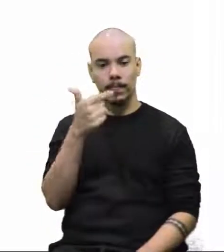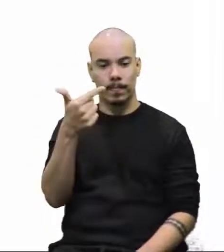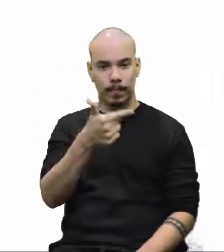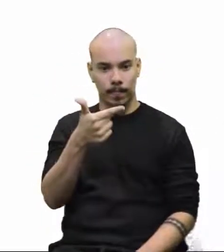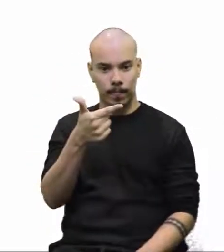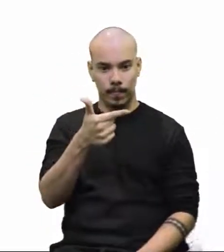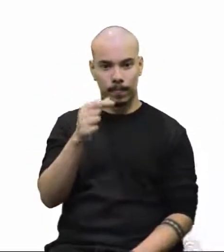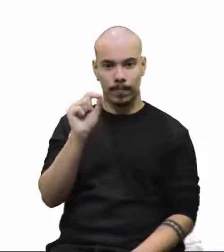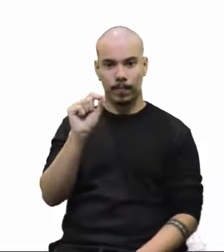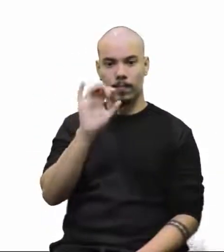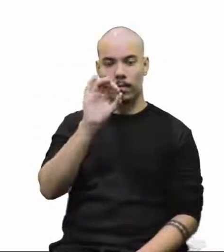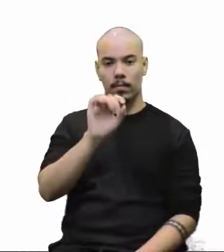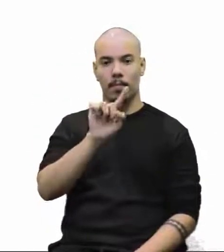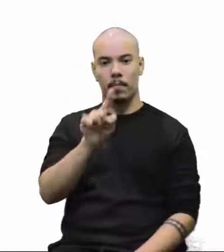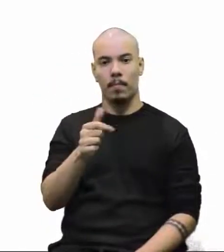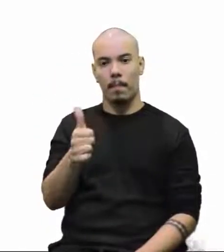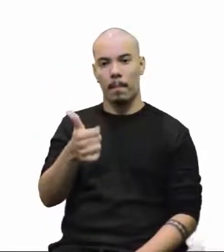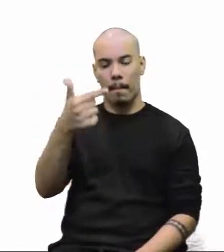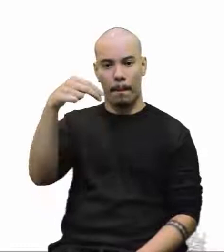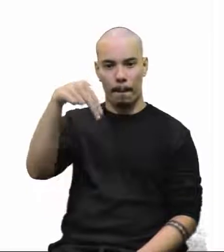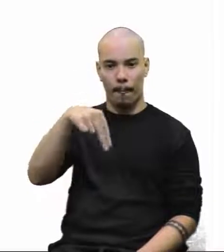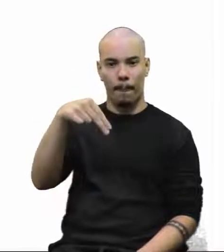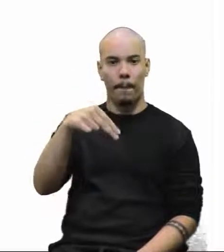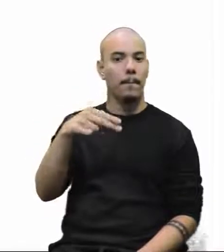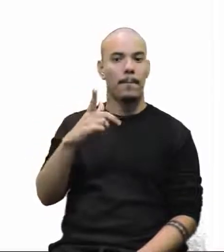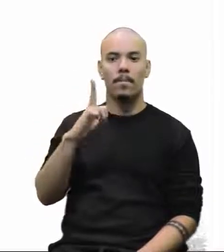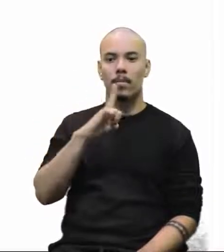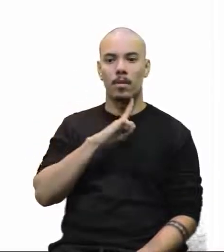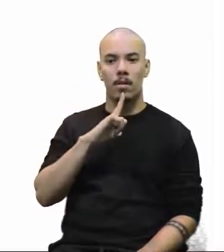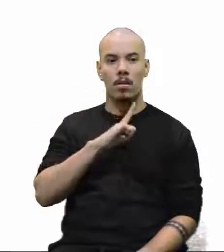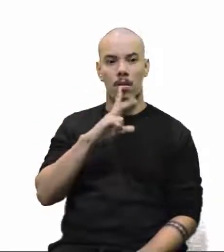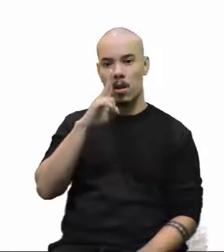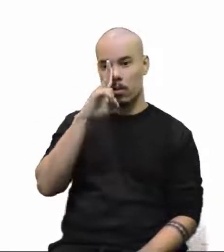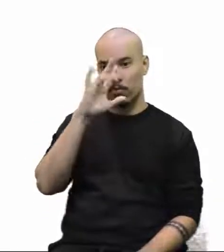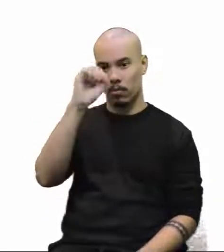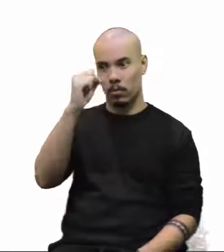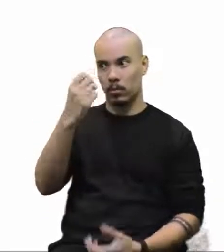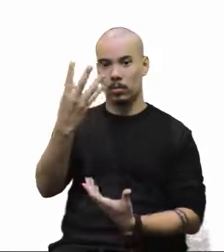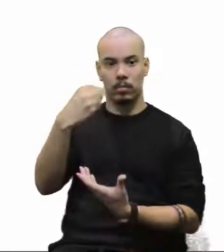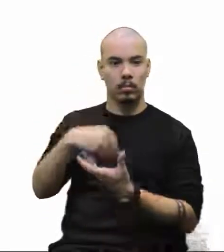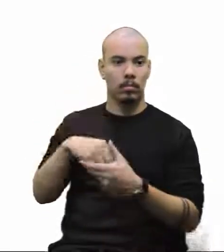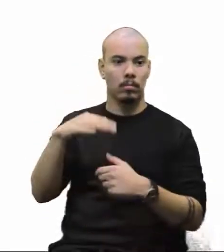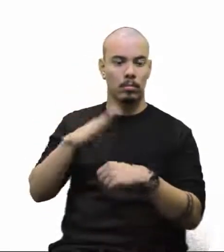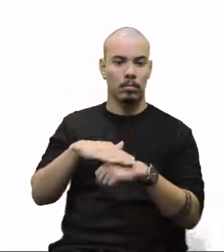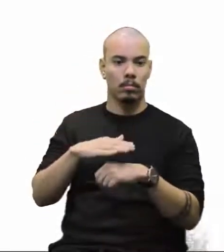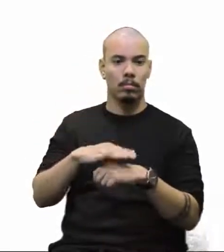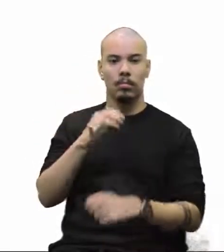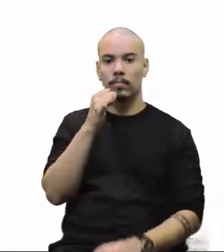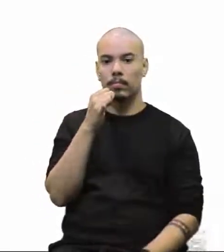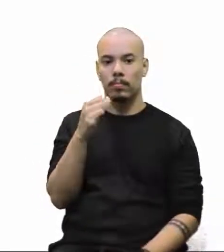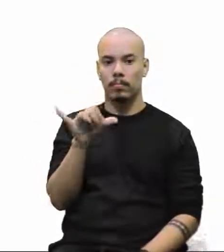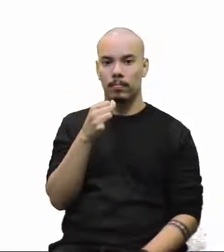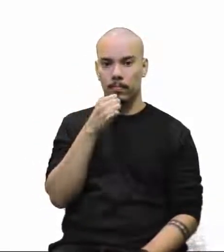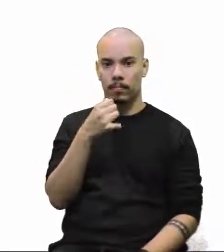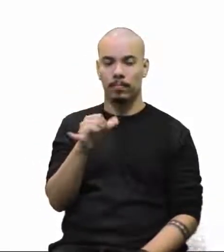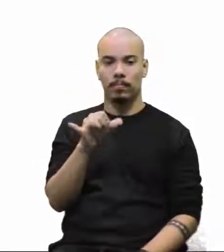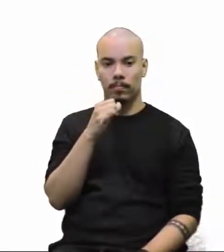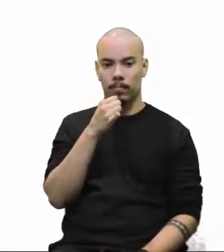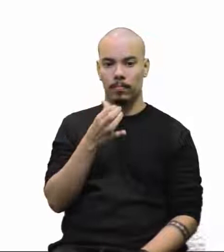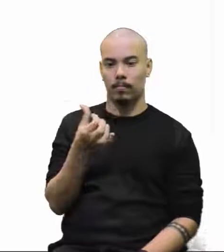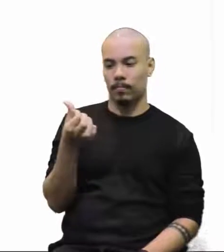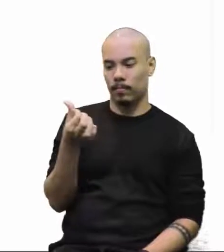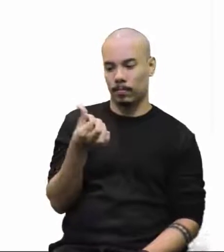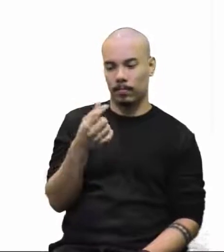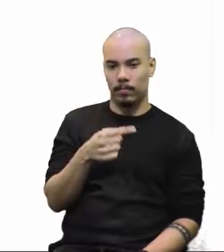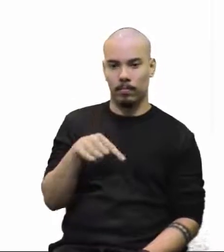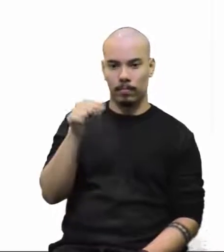que 0,12 newton seja a força que atue sobre uma carga elétrica com carga de